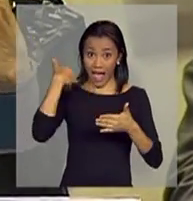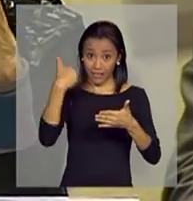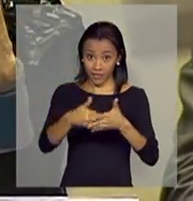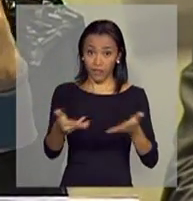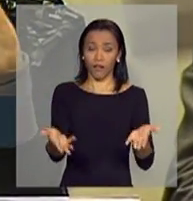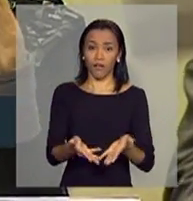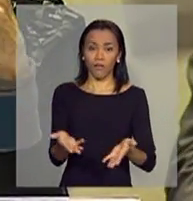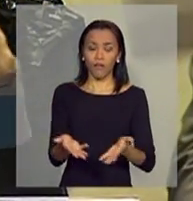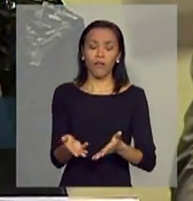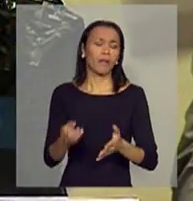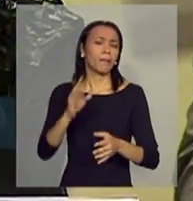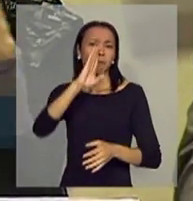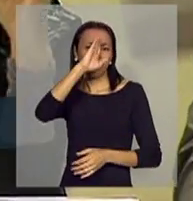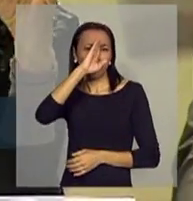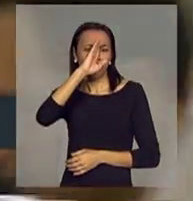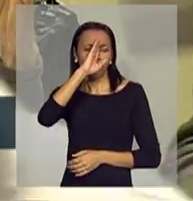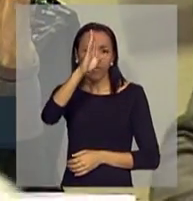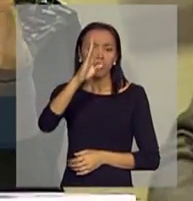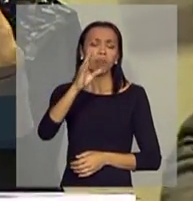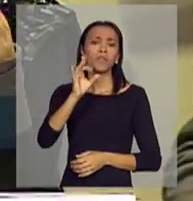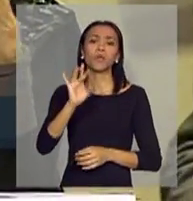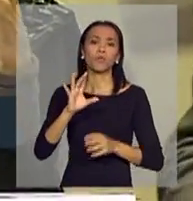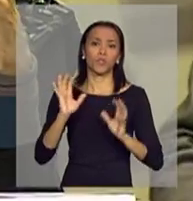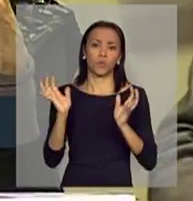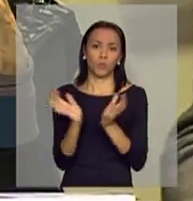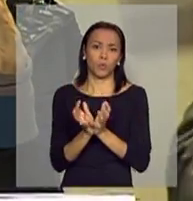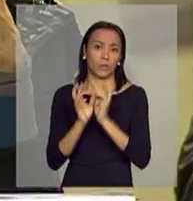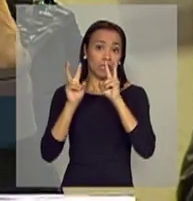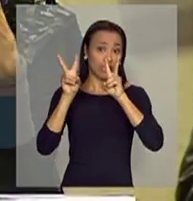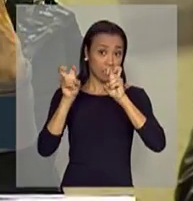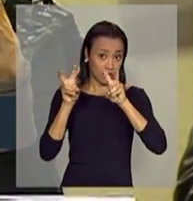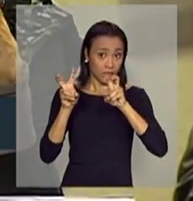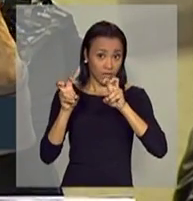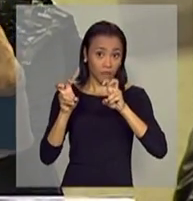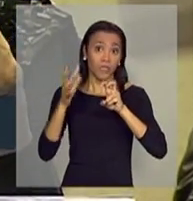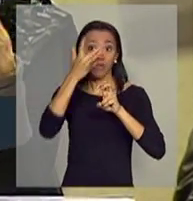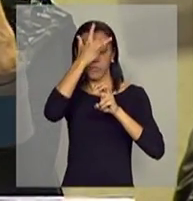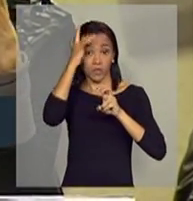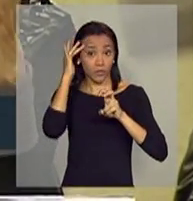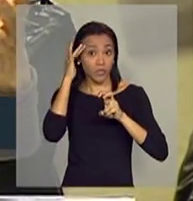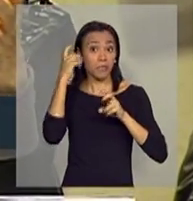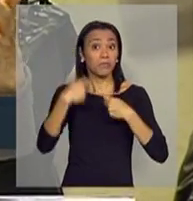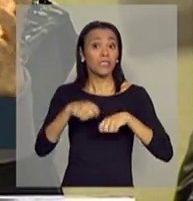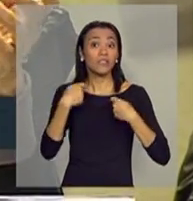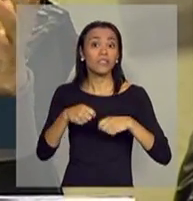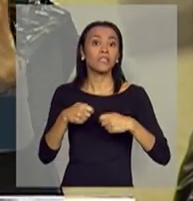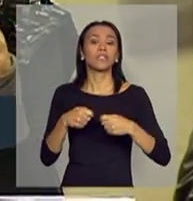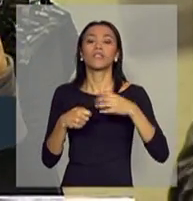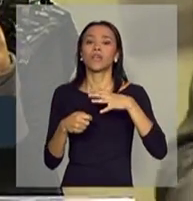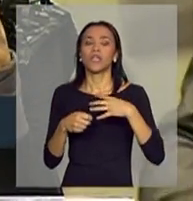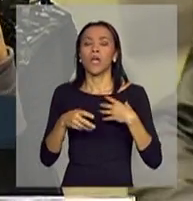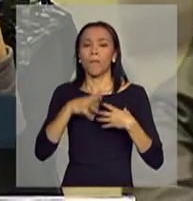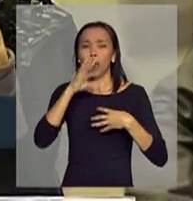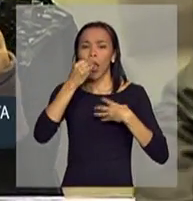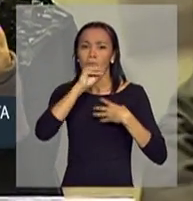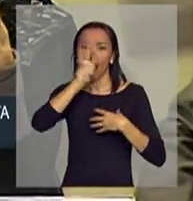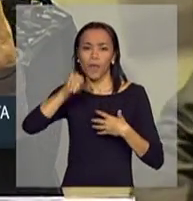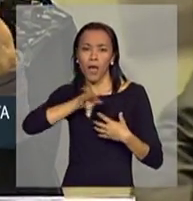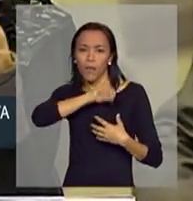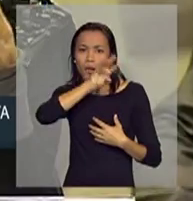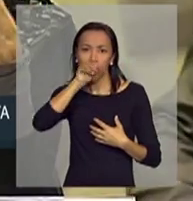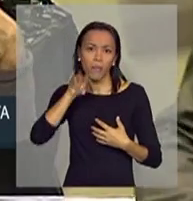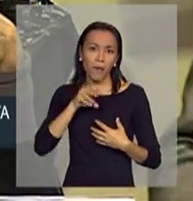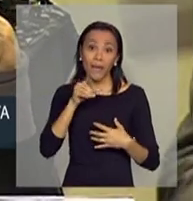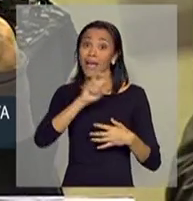sobre principalmente essa categoria dentro das pessoas que serão ouvidas, que não são vítimas, mas que são os perpetradores